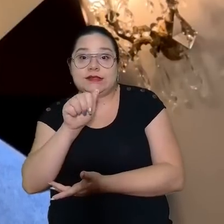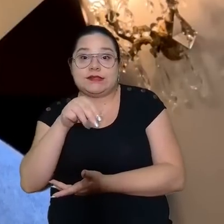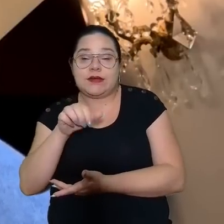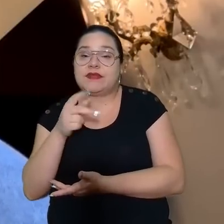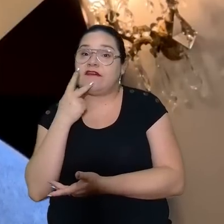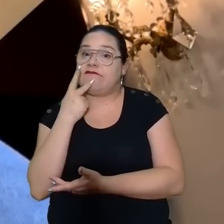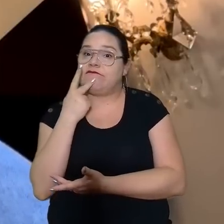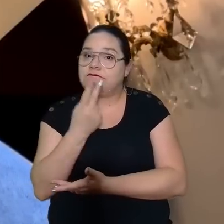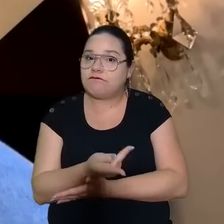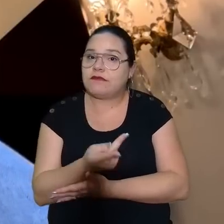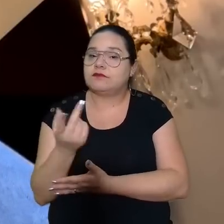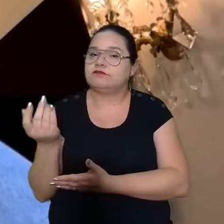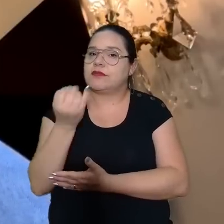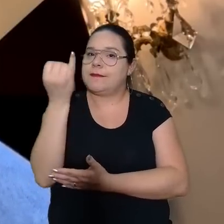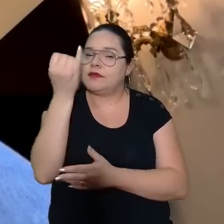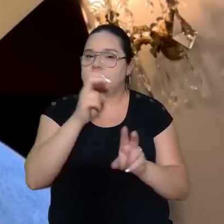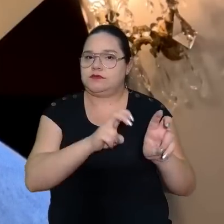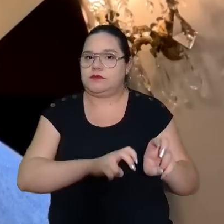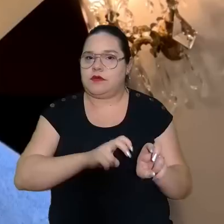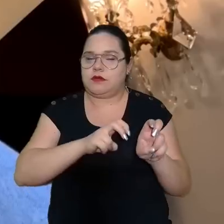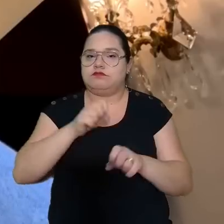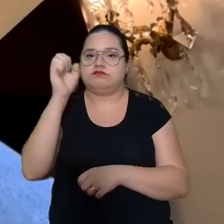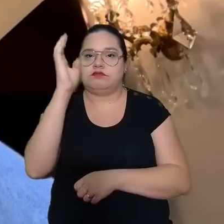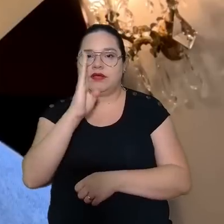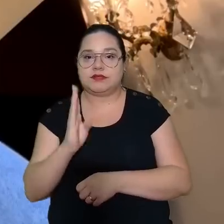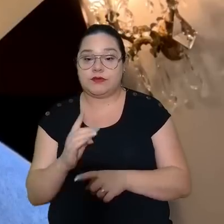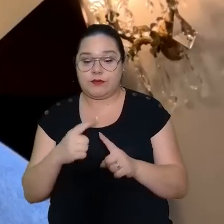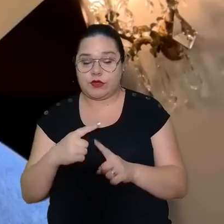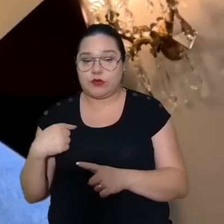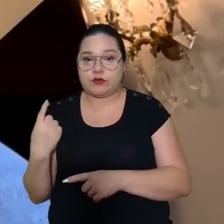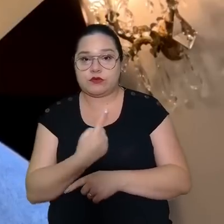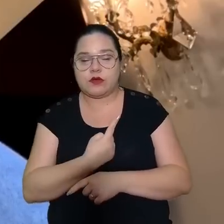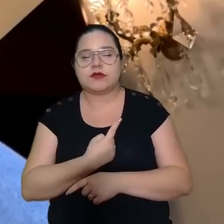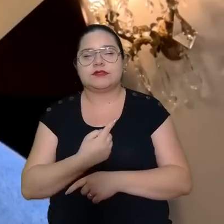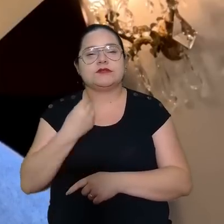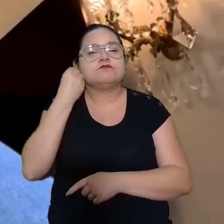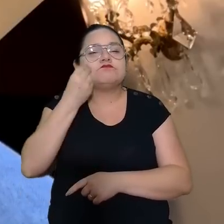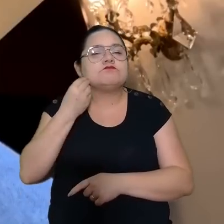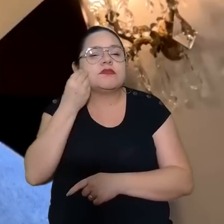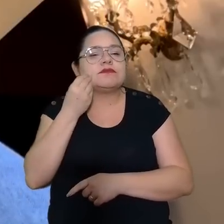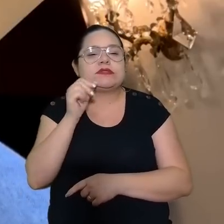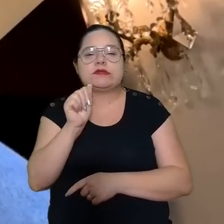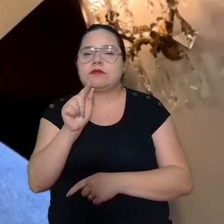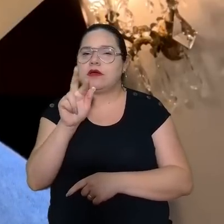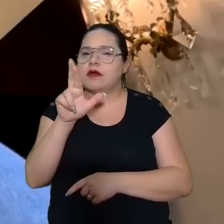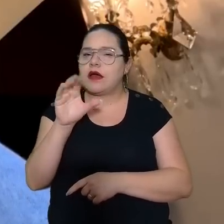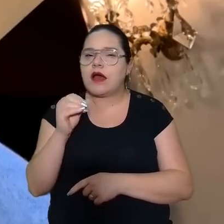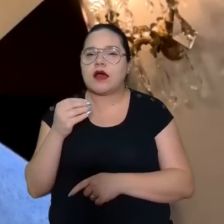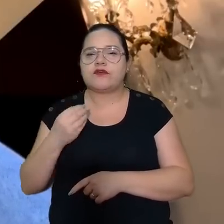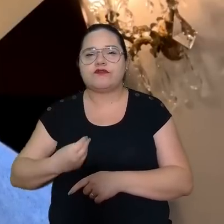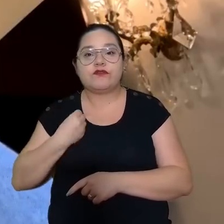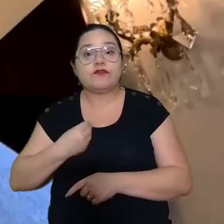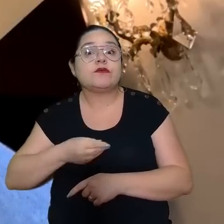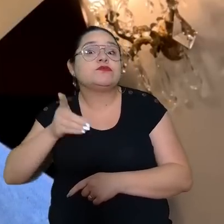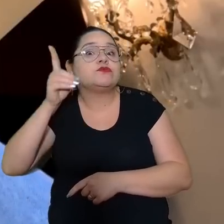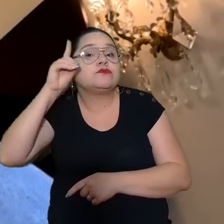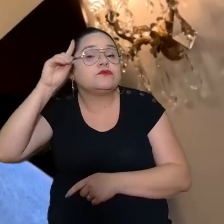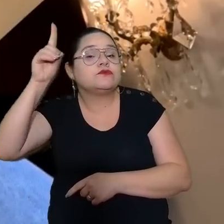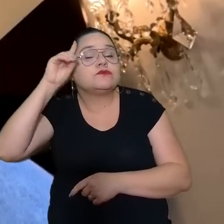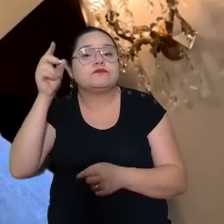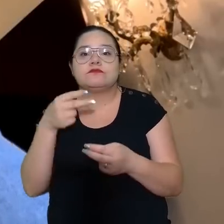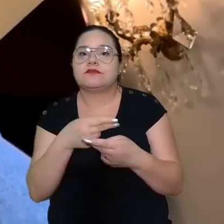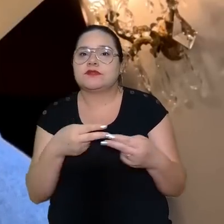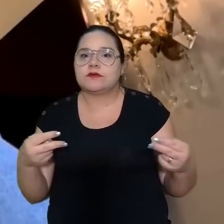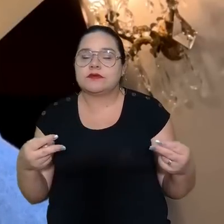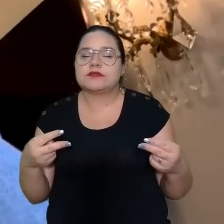de modo que nós, do agro, que vivemos o dia a dia com muita intensidade e